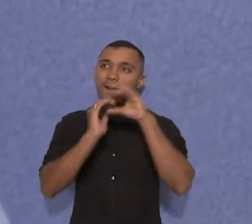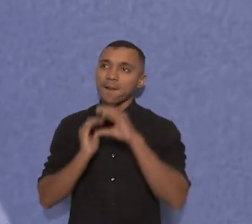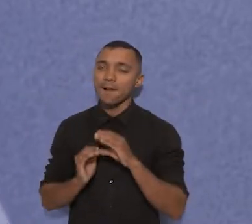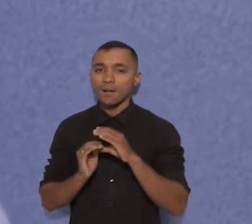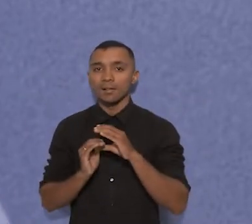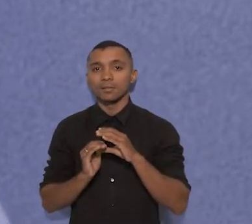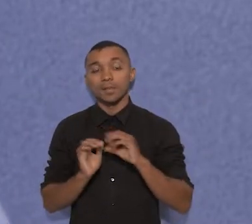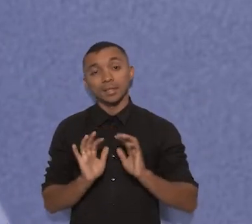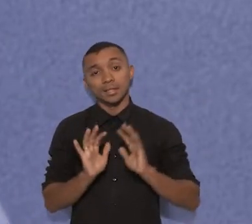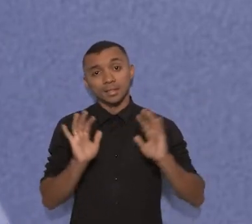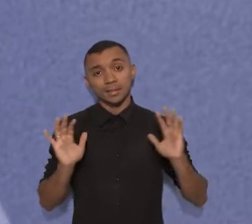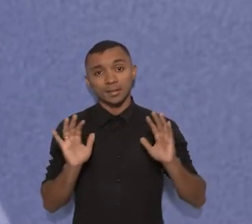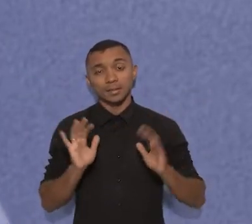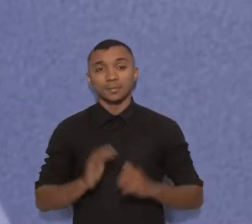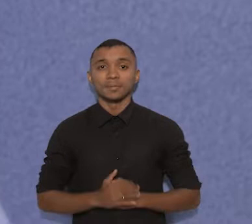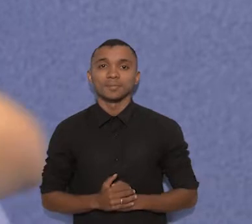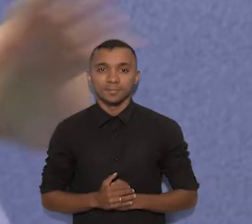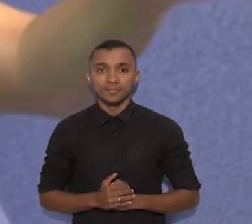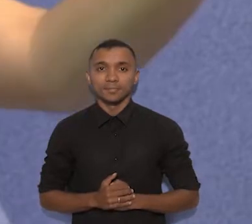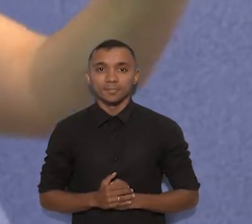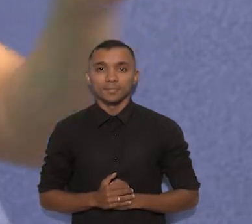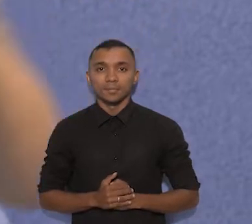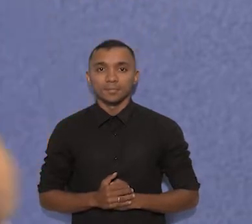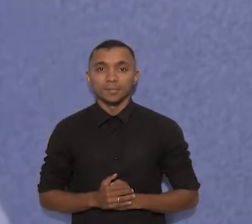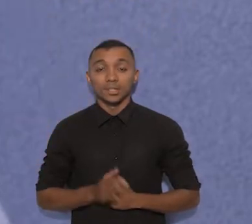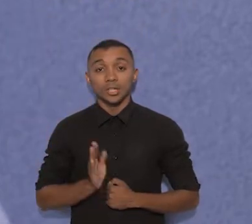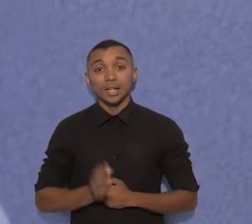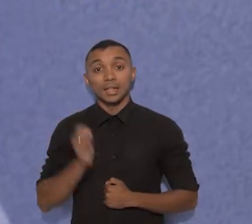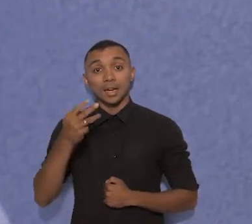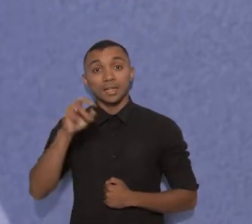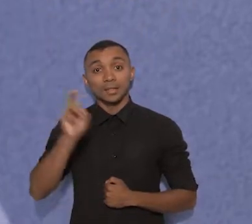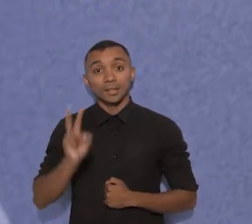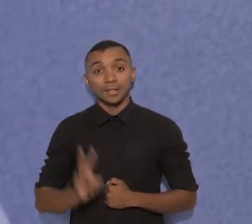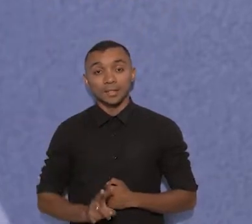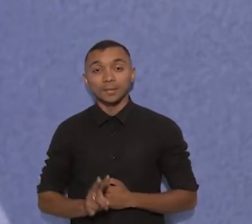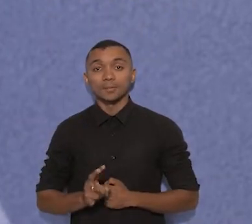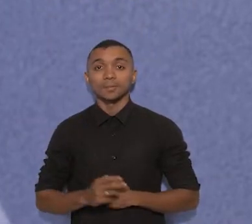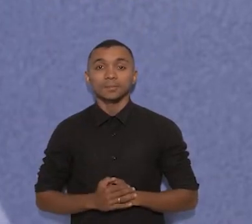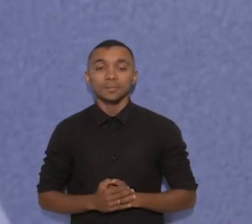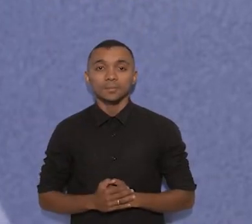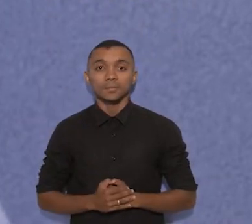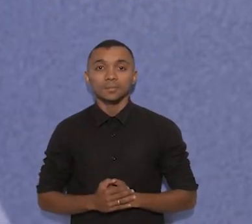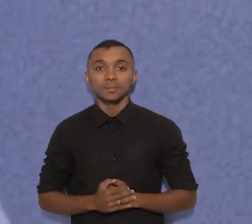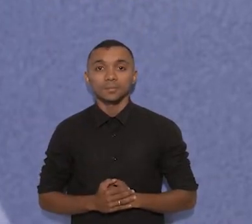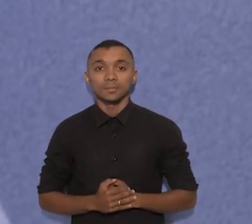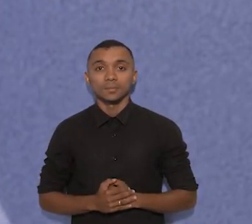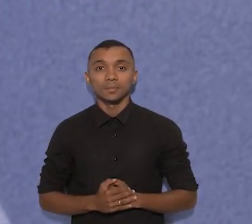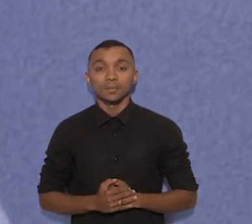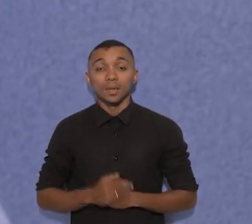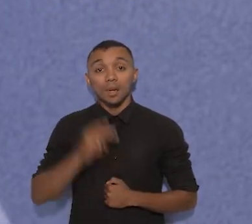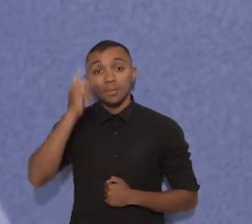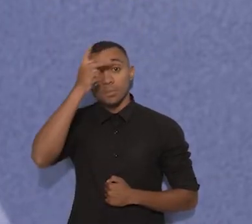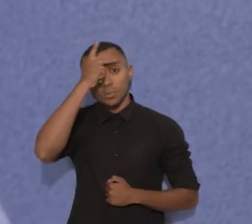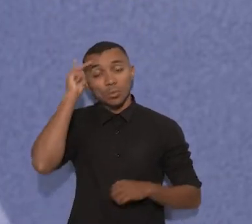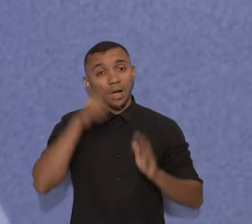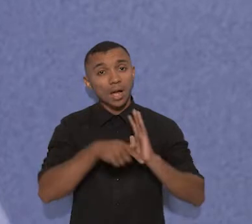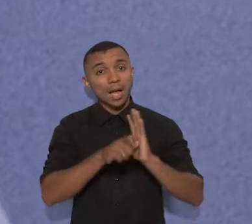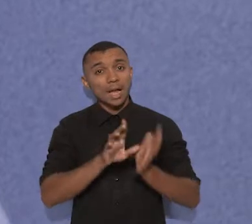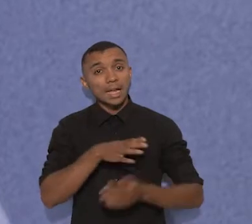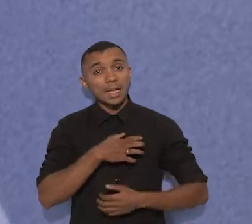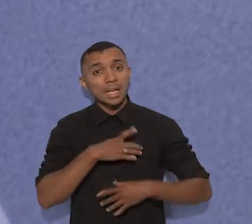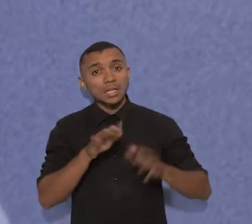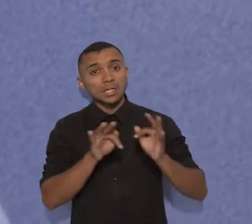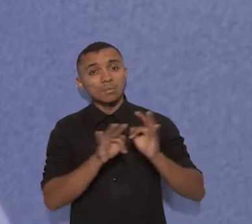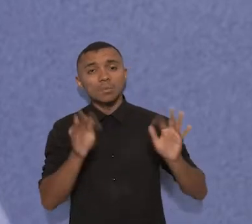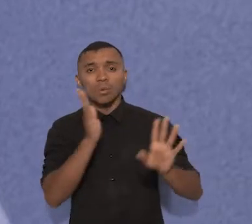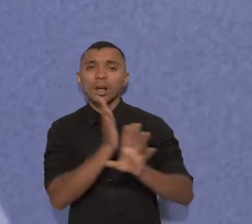coisa de argentino. Sendo jocoso. Do Palermo, que perdeu três pelo mesmo jogo. Sendo jocoso. Mas assim, a pessoa tem que ter humildade para saber